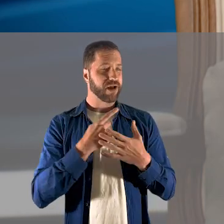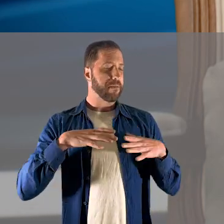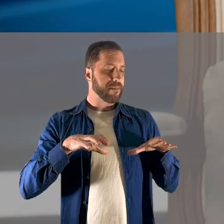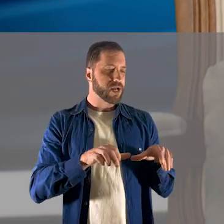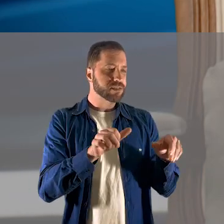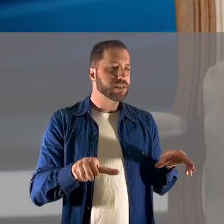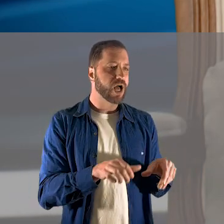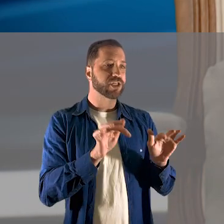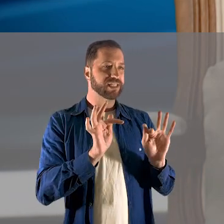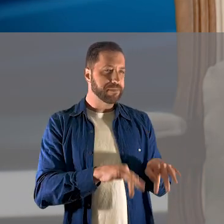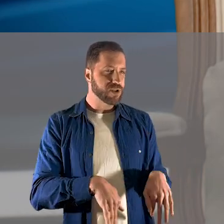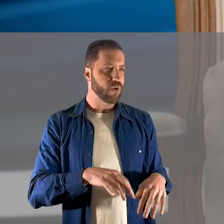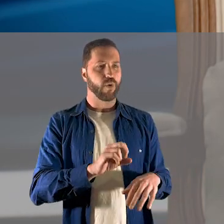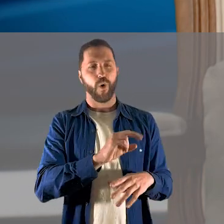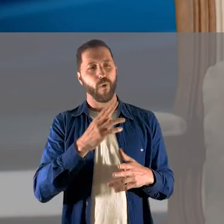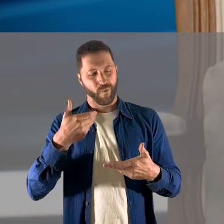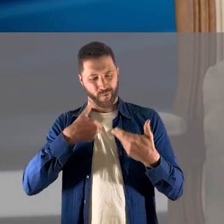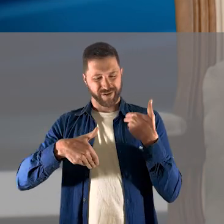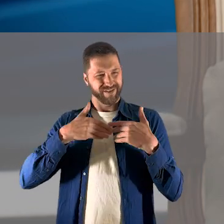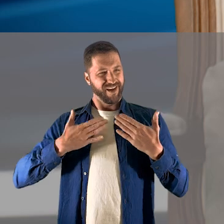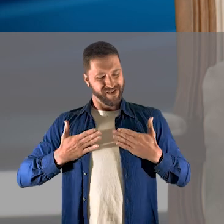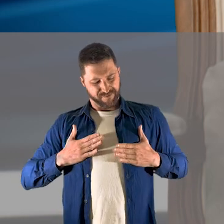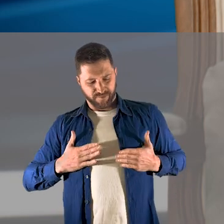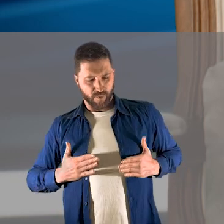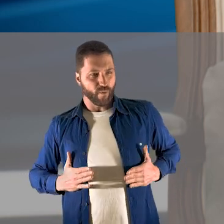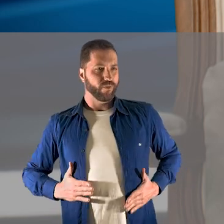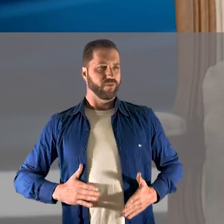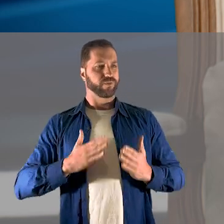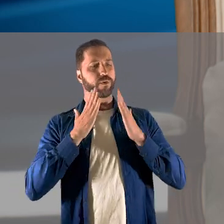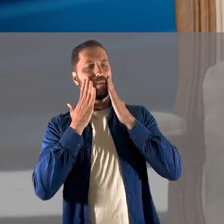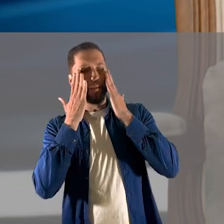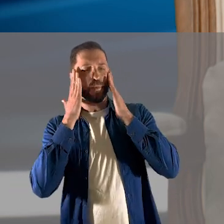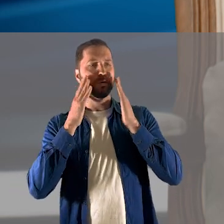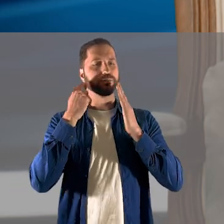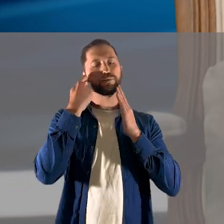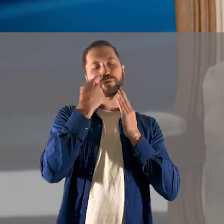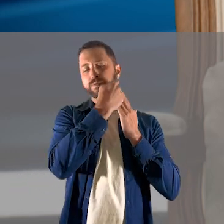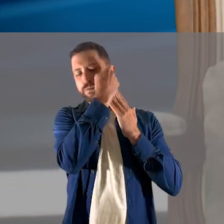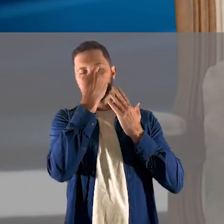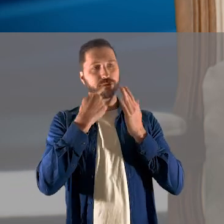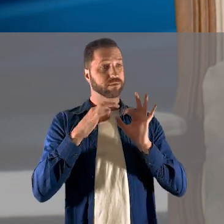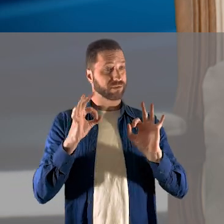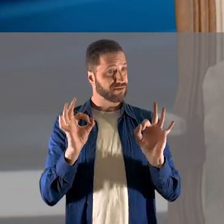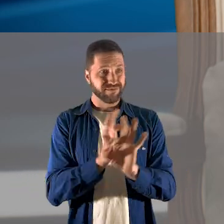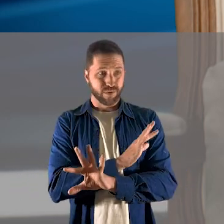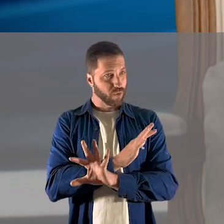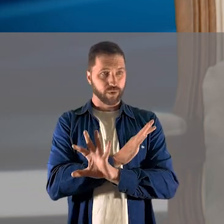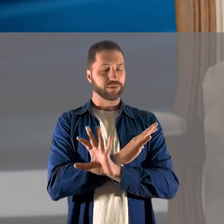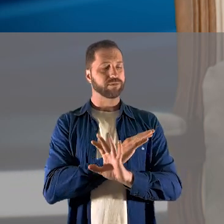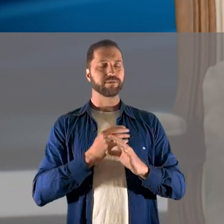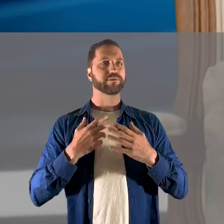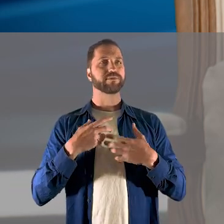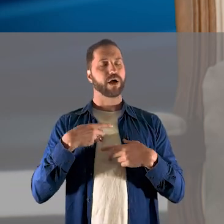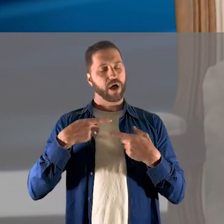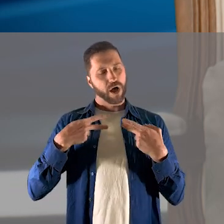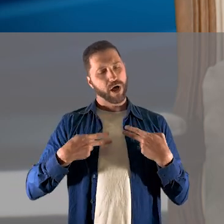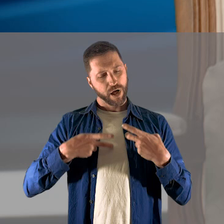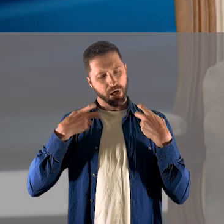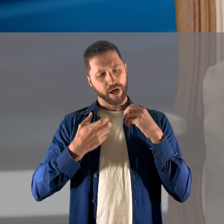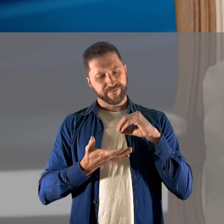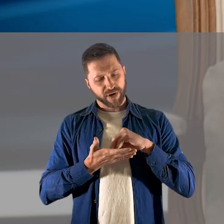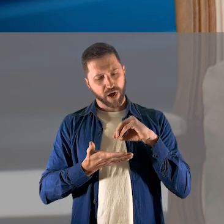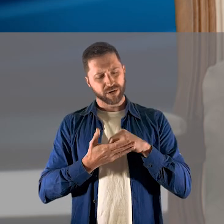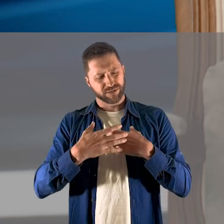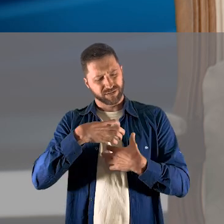quando acaba a sua sessão de massagem ou menu estética que é a parte das máquinas você